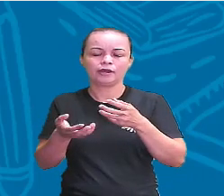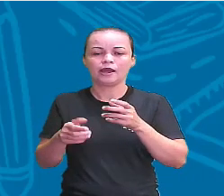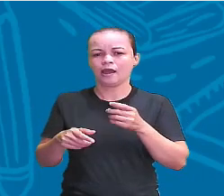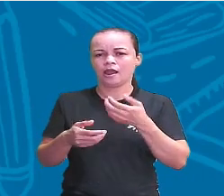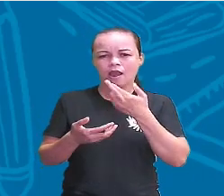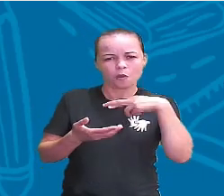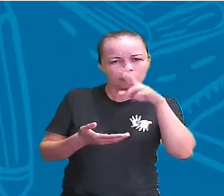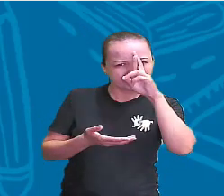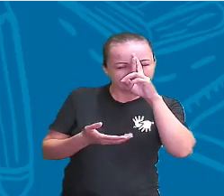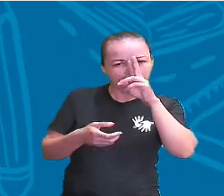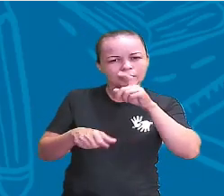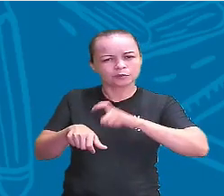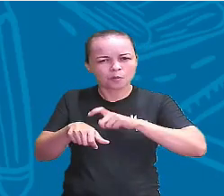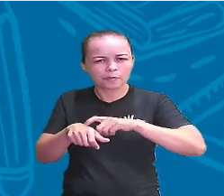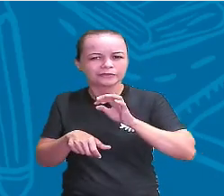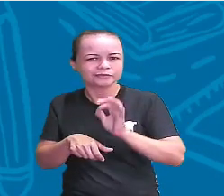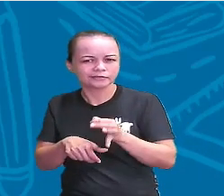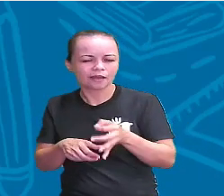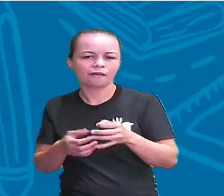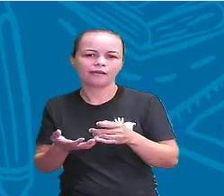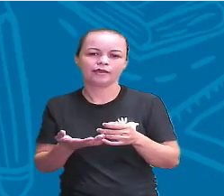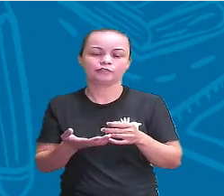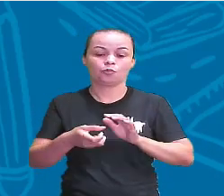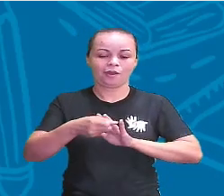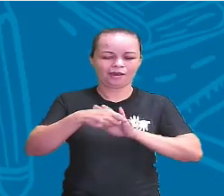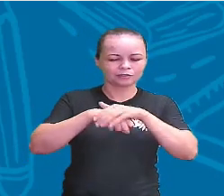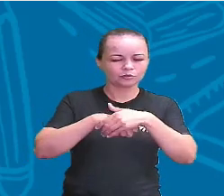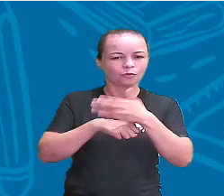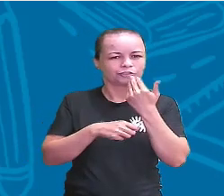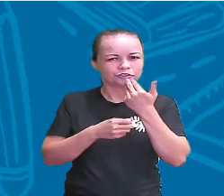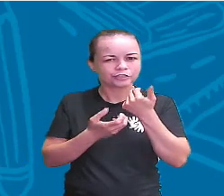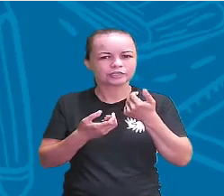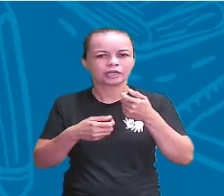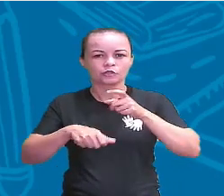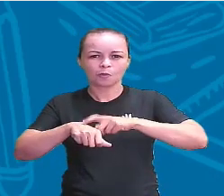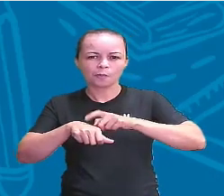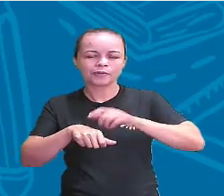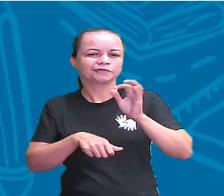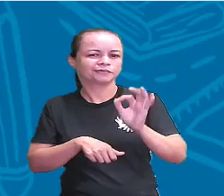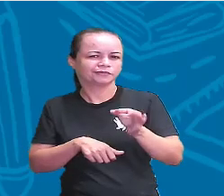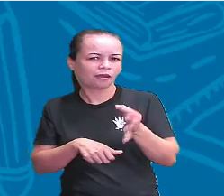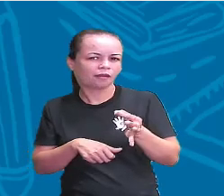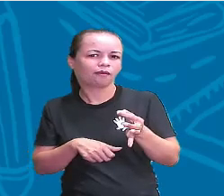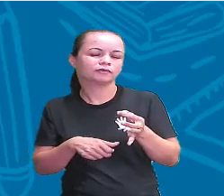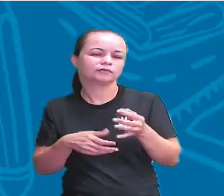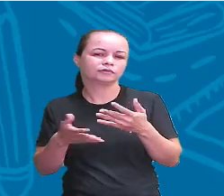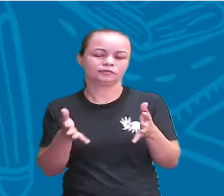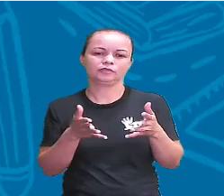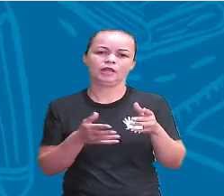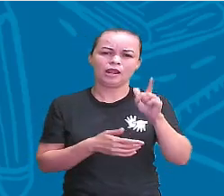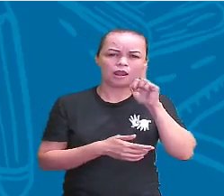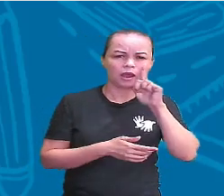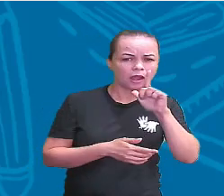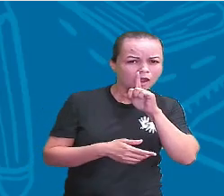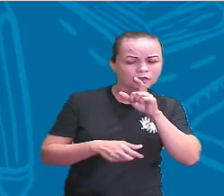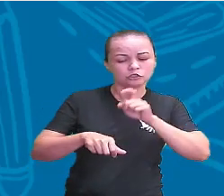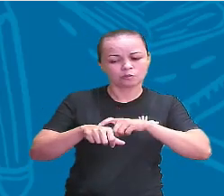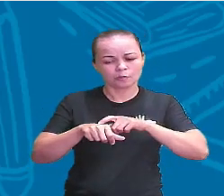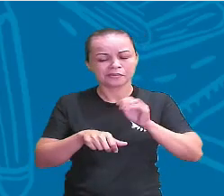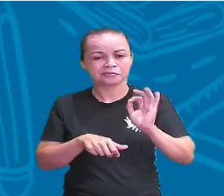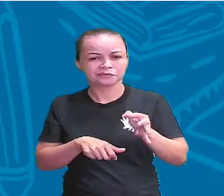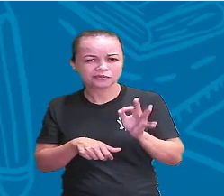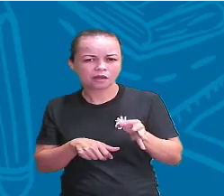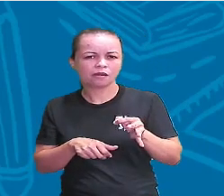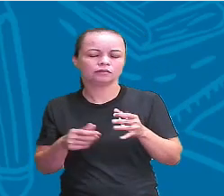hora correta, jantando no horário correto, fazendo os lanches, né, nos horários corretos, a gente vai estar